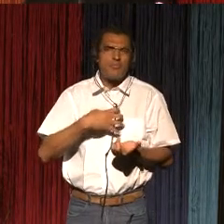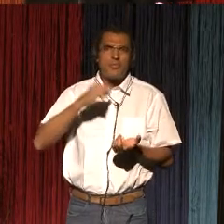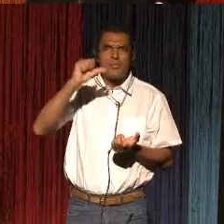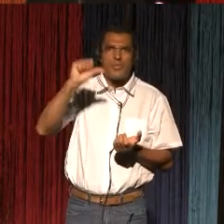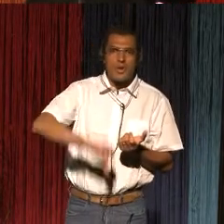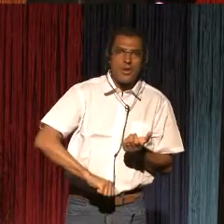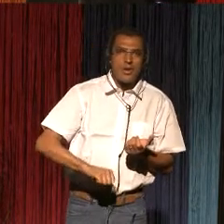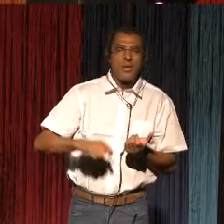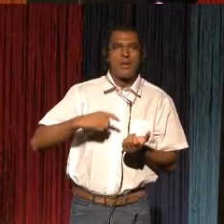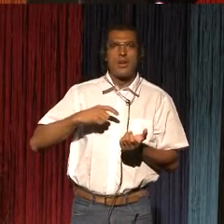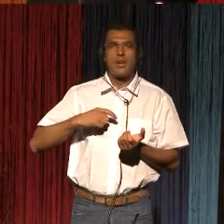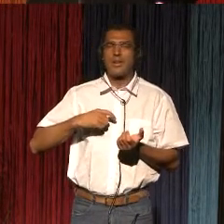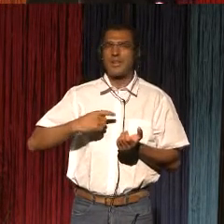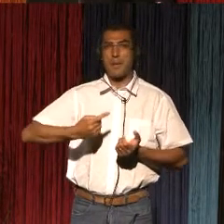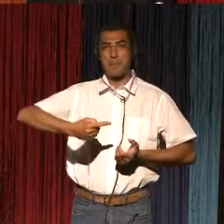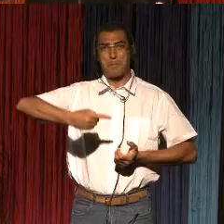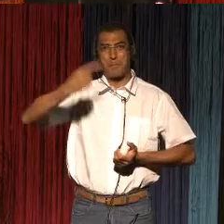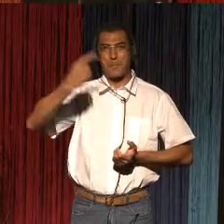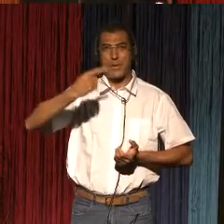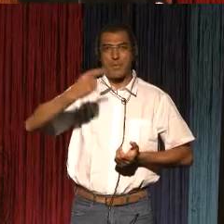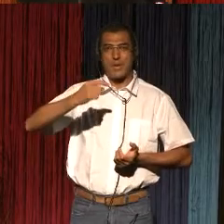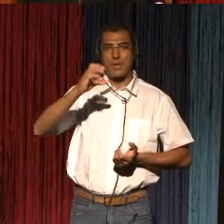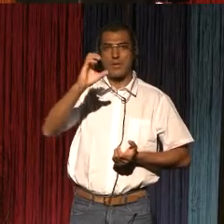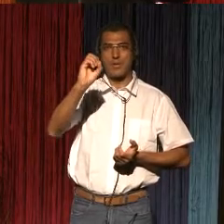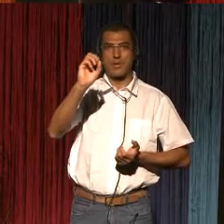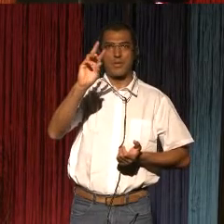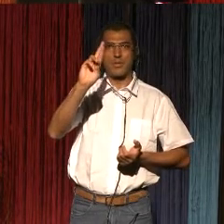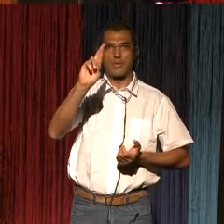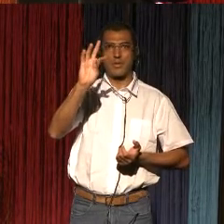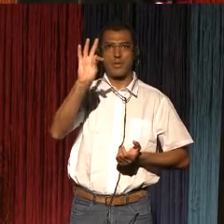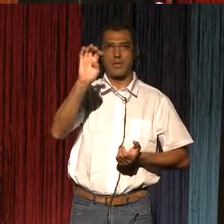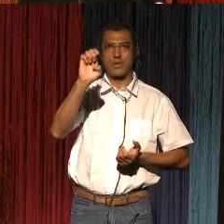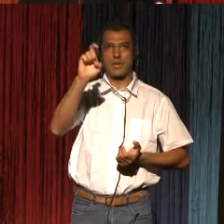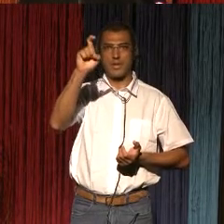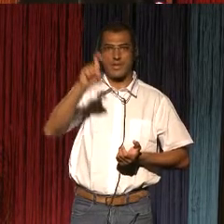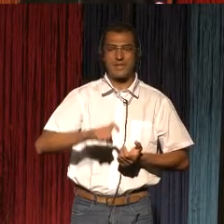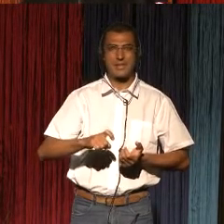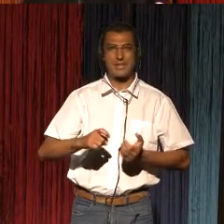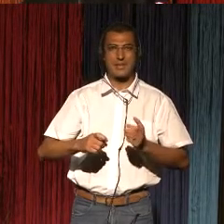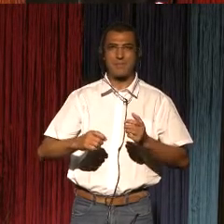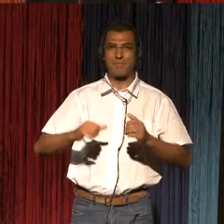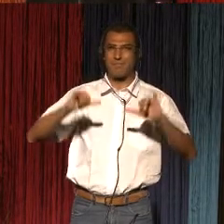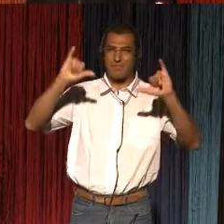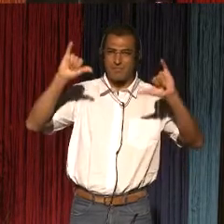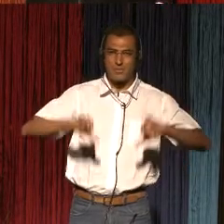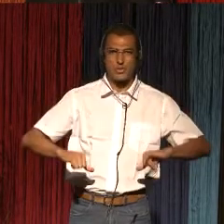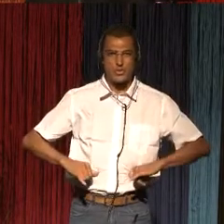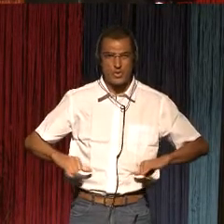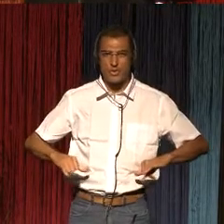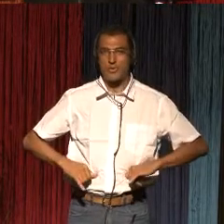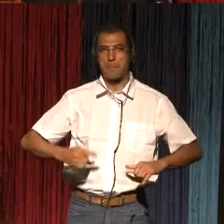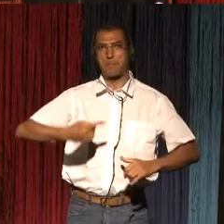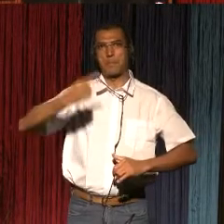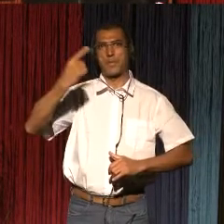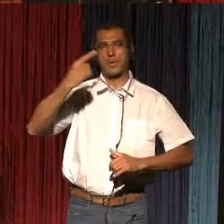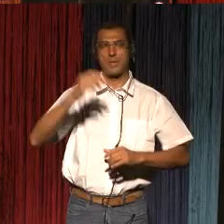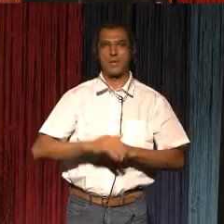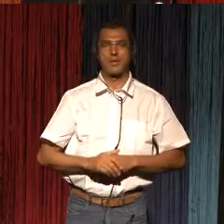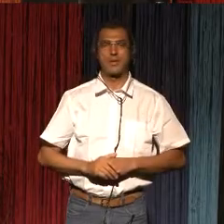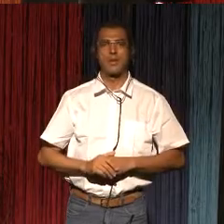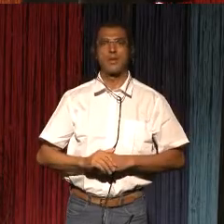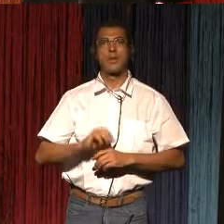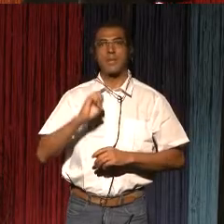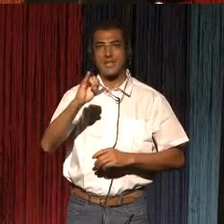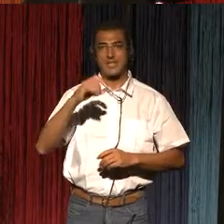as funções executivas são os primeiros a sofrerem e sofrem mais. Da mesma maneira, nossas funções executivas são melhores quando nós